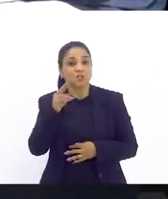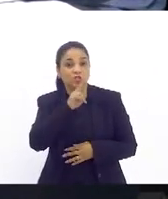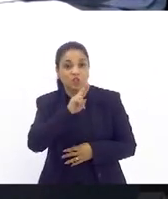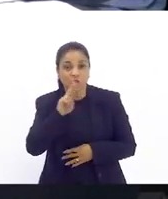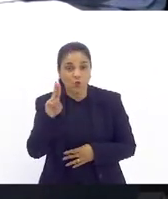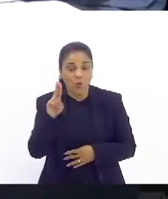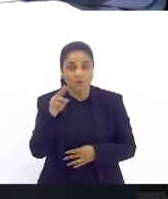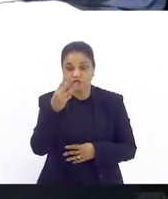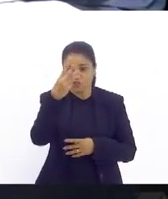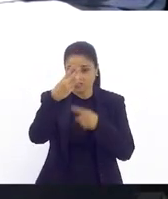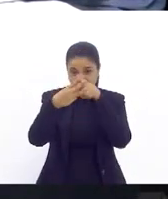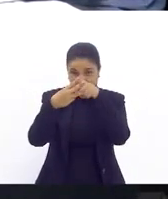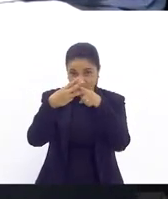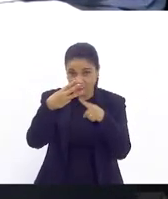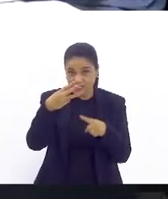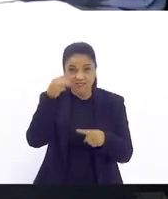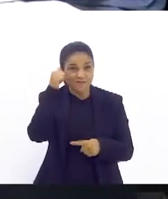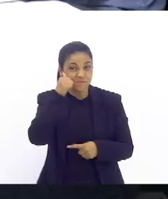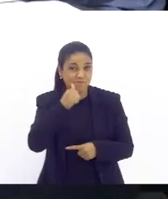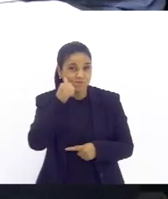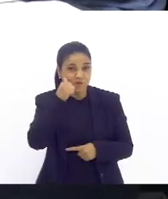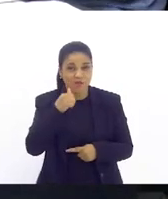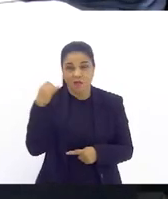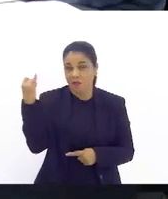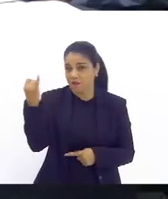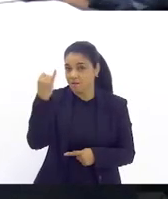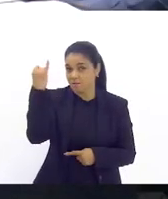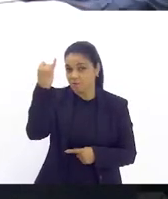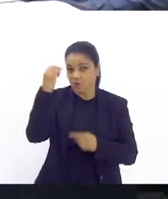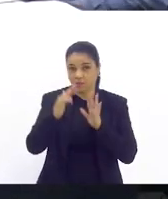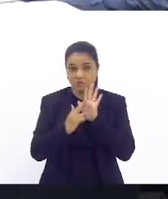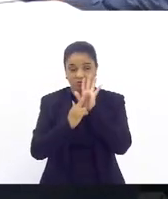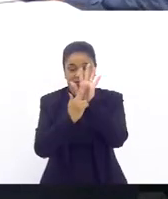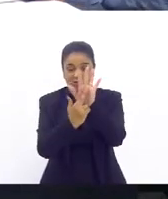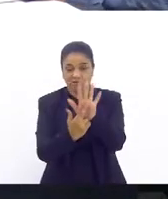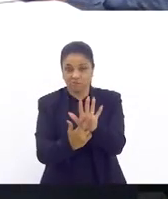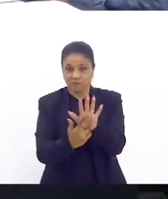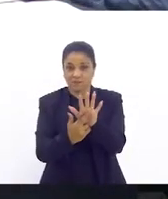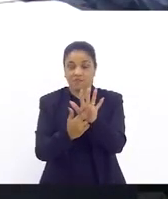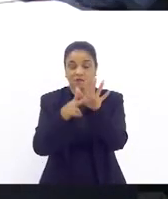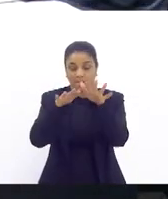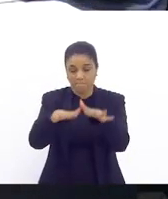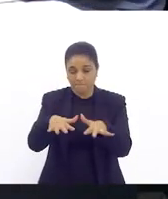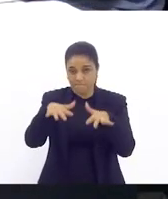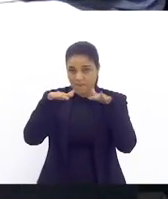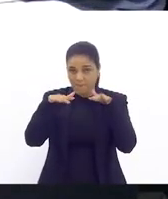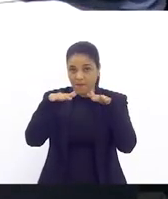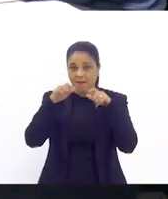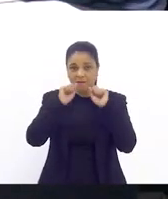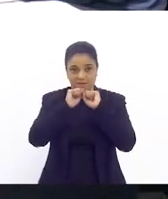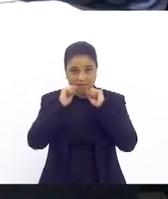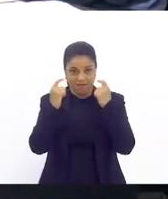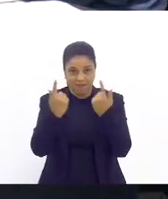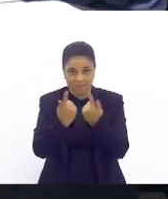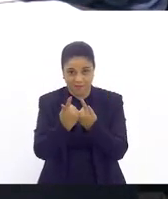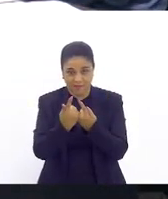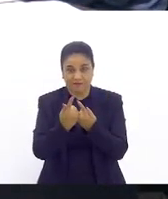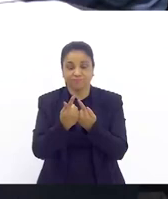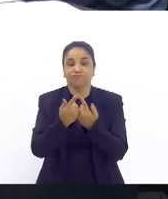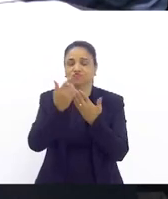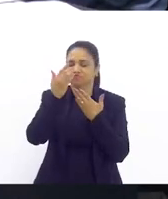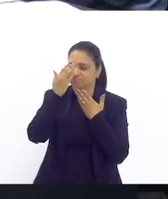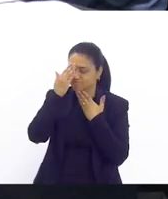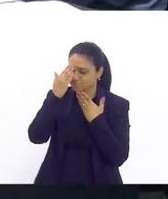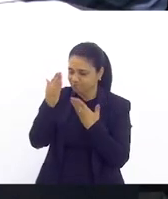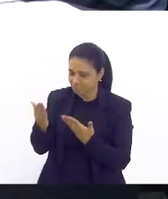três importantes mulheres que nos representam no Parlamento nesta casa eu cumprimento